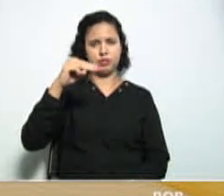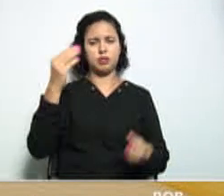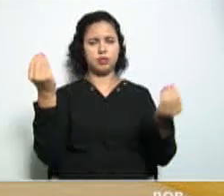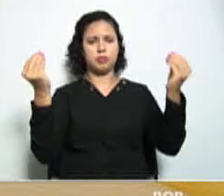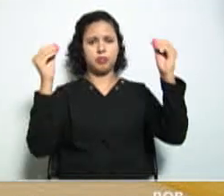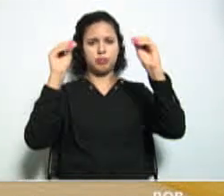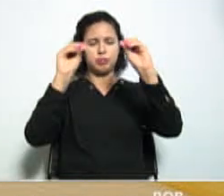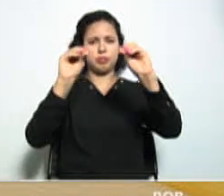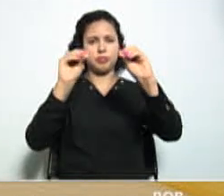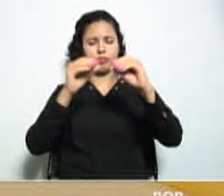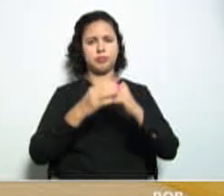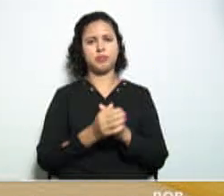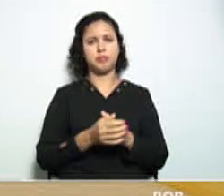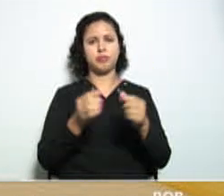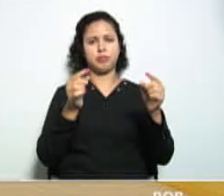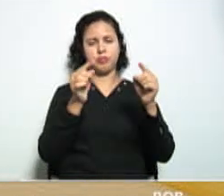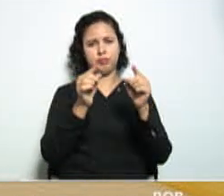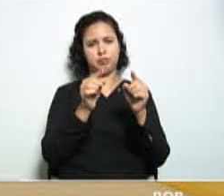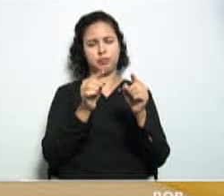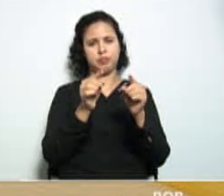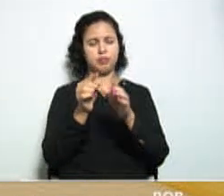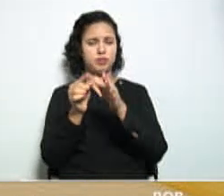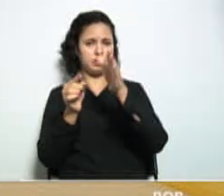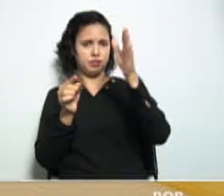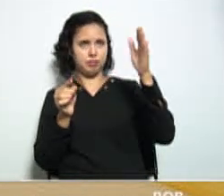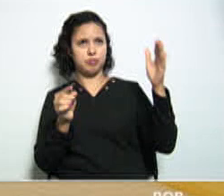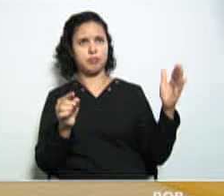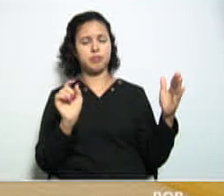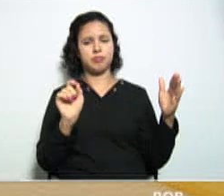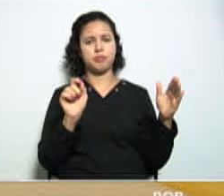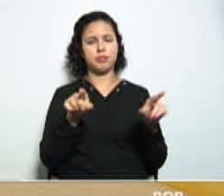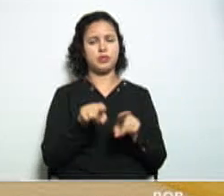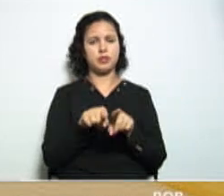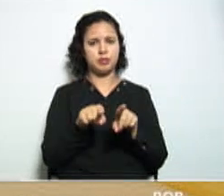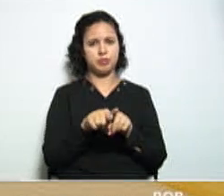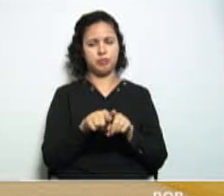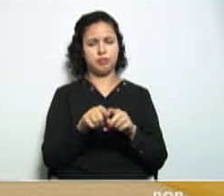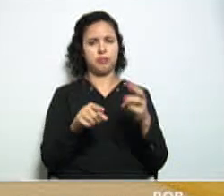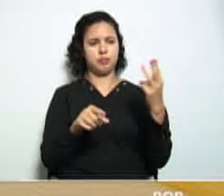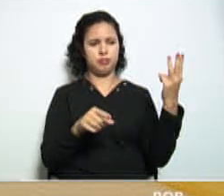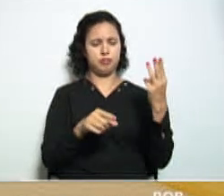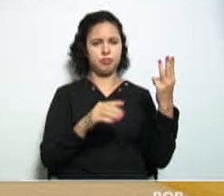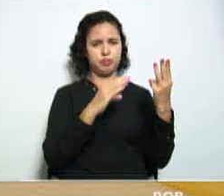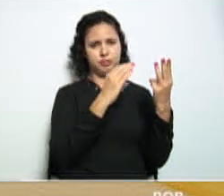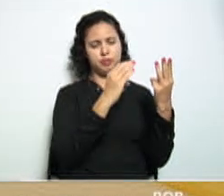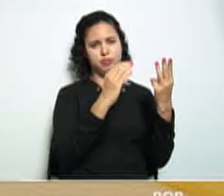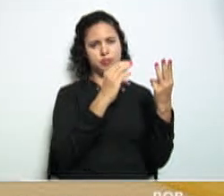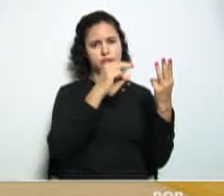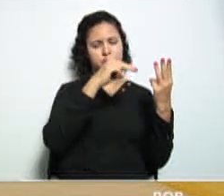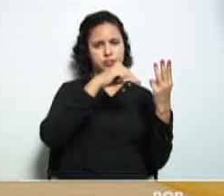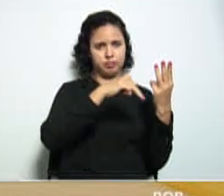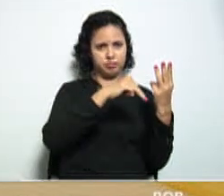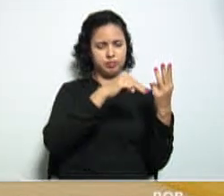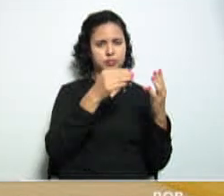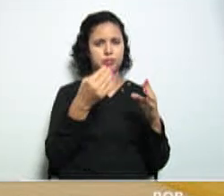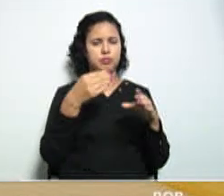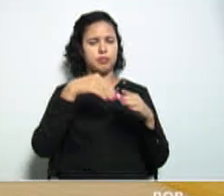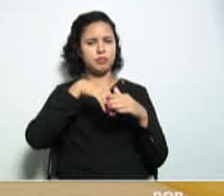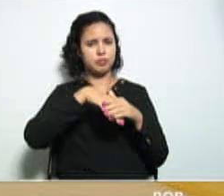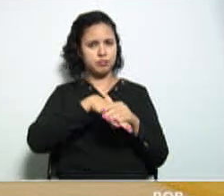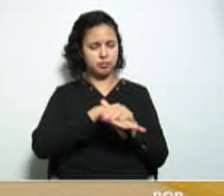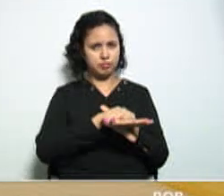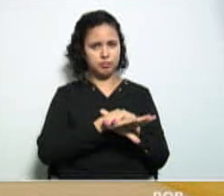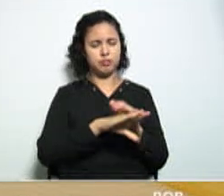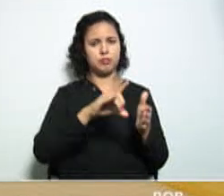cabeçalhos. A margem esquerda também é 3 centímetros para fins de arquivo, de arquivar